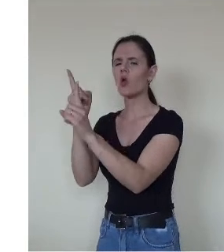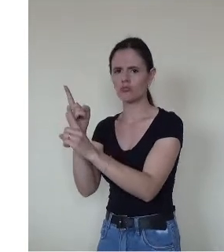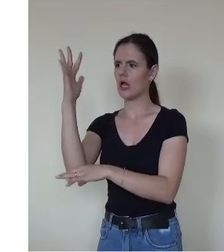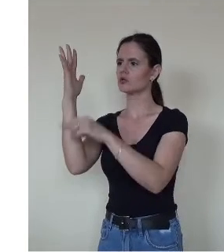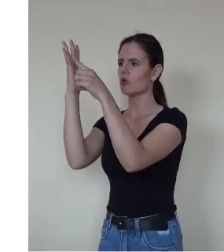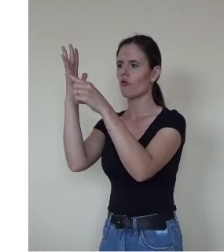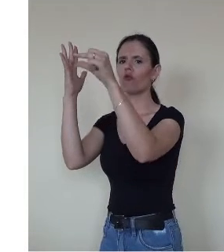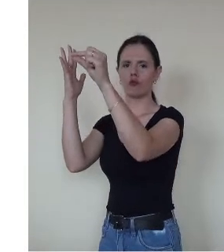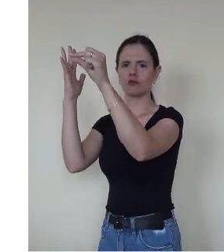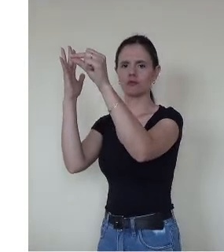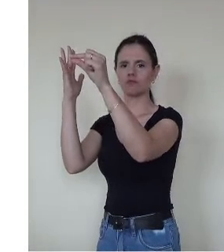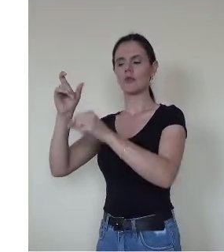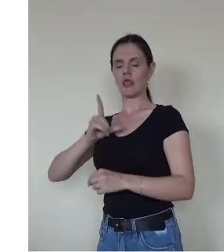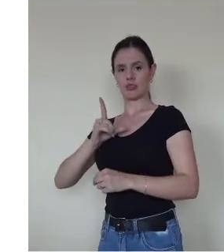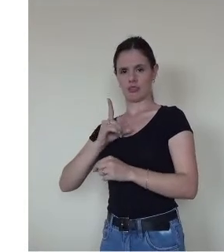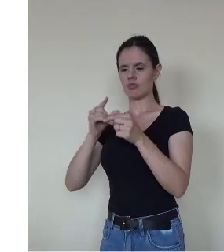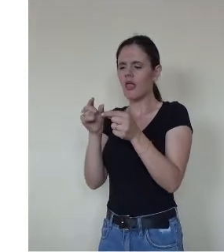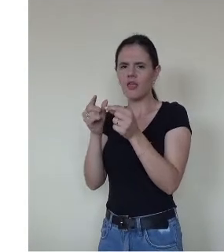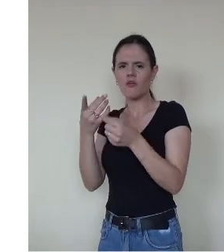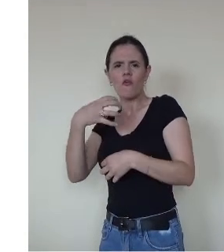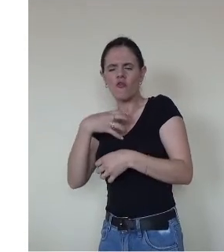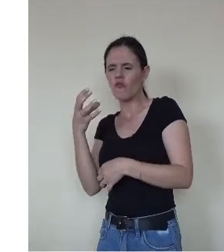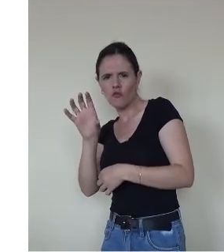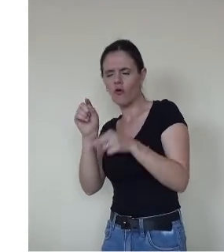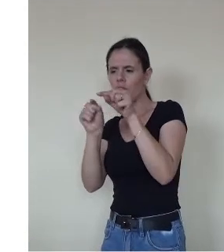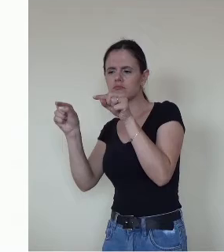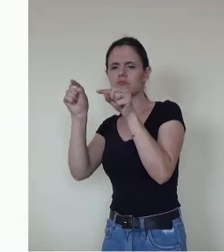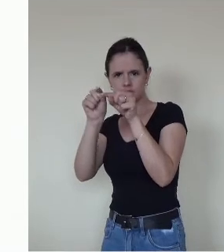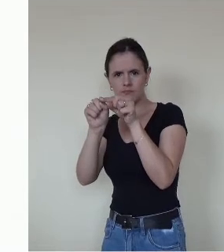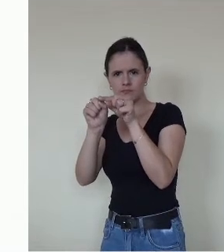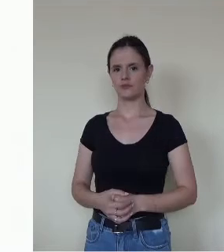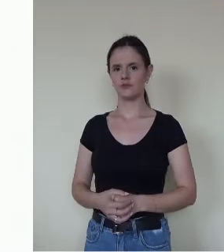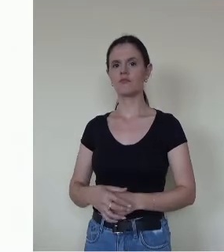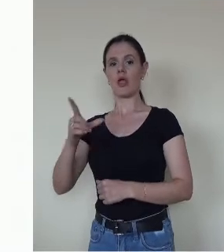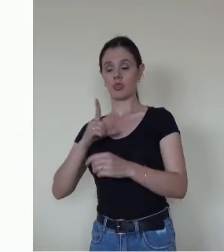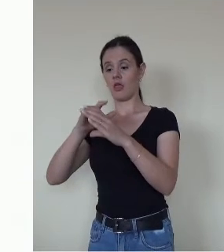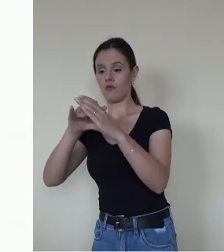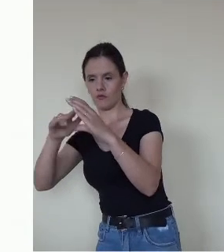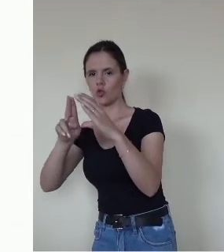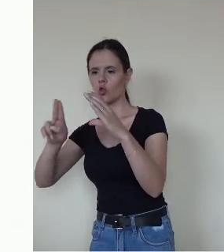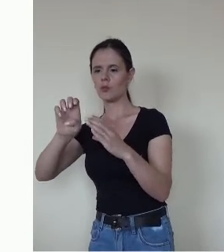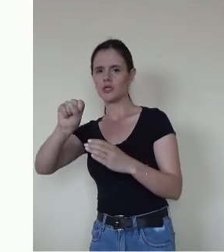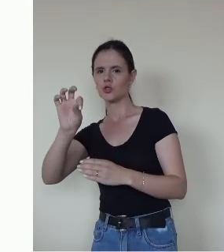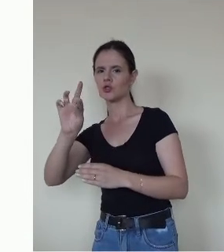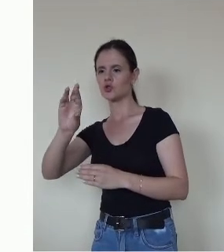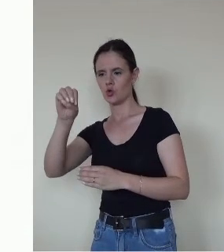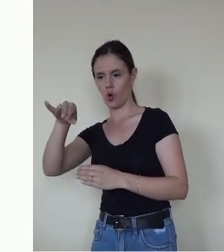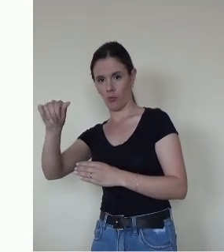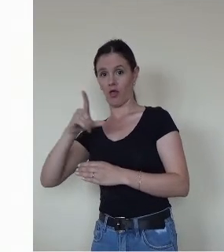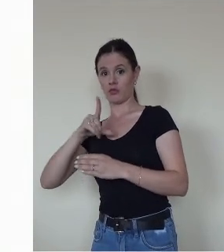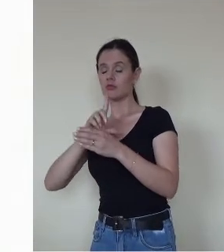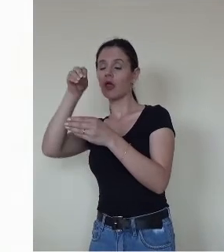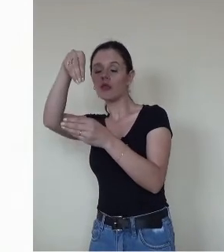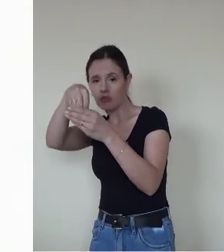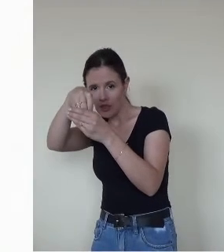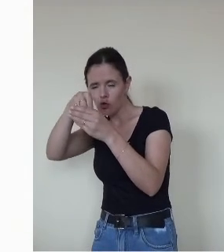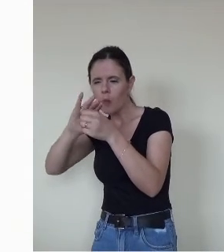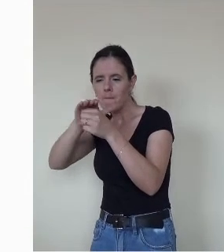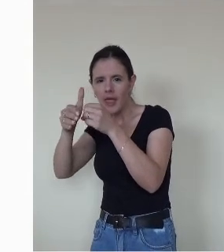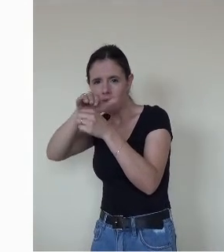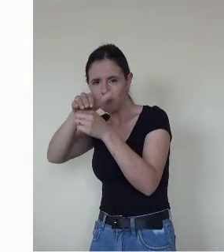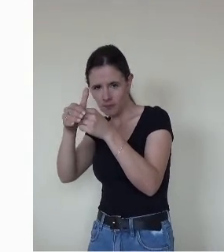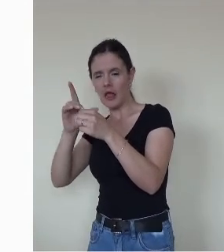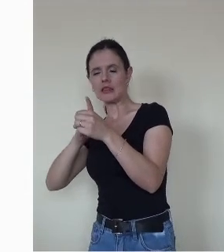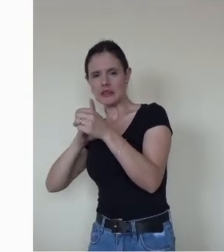encontrados principalmente nas folhas, possuem formato discoide e no seu interior um fluido chamado de estroma. Neste está imerso um sistema